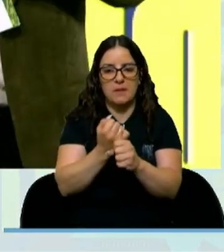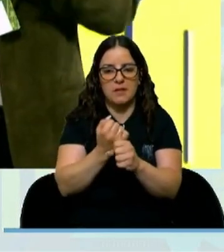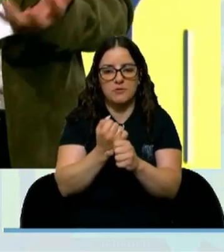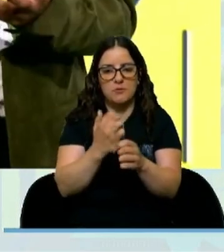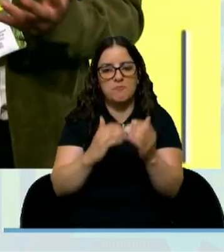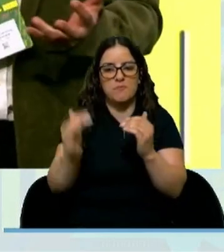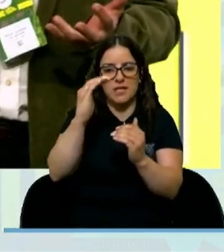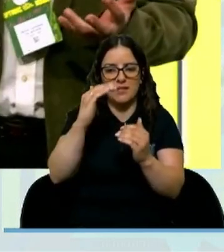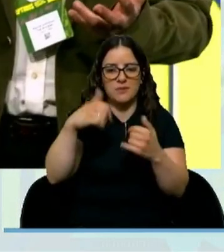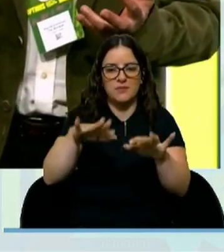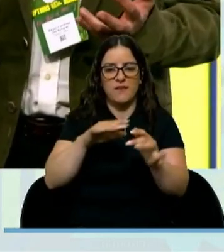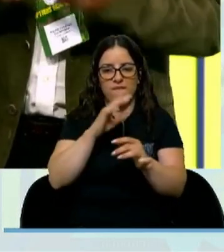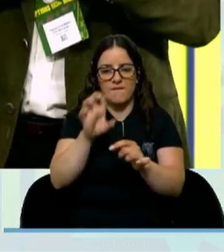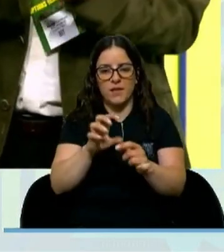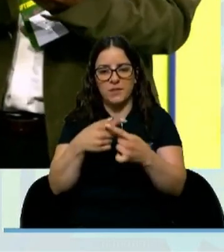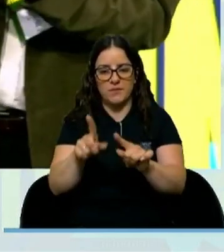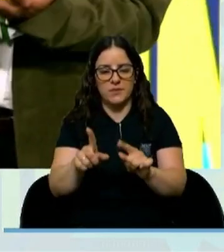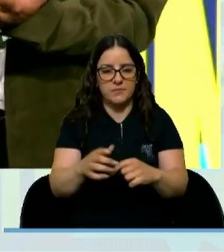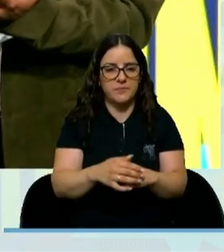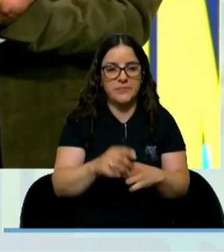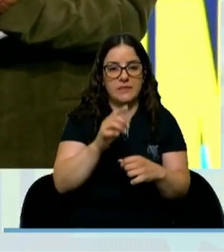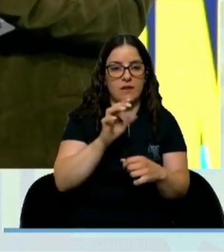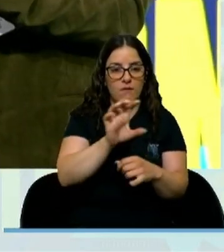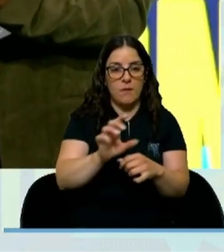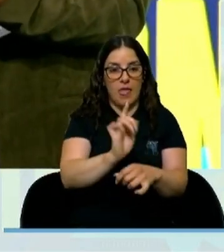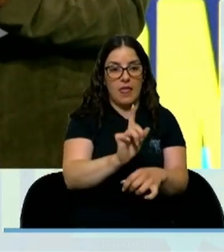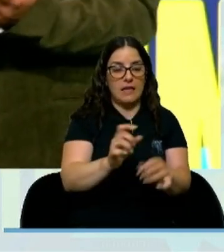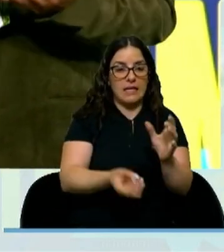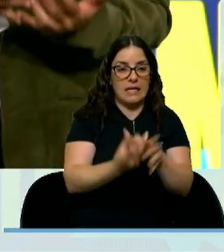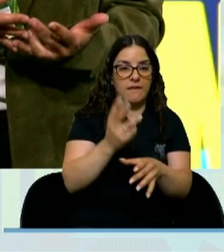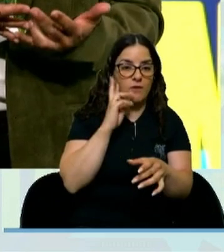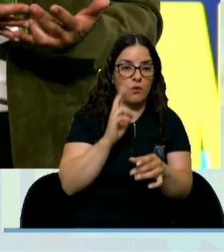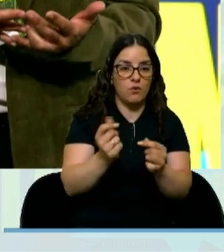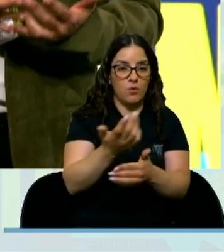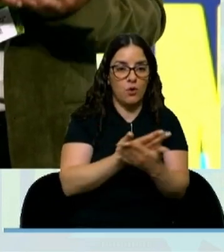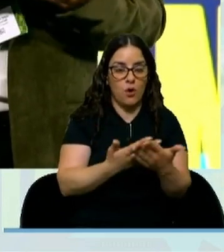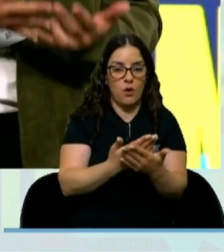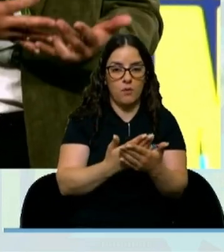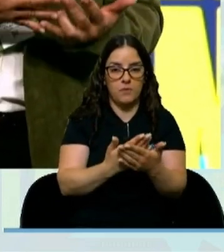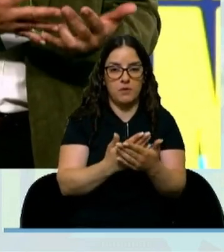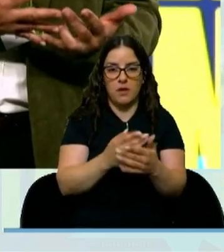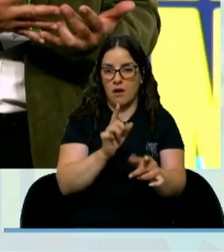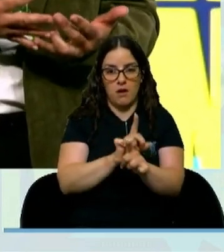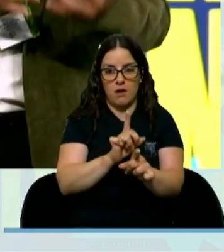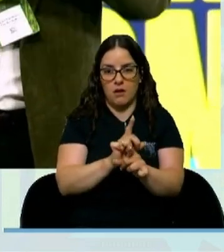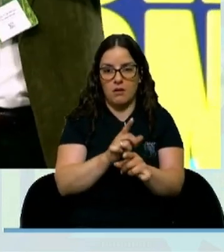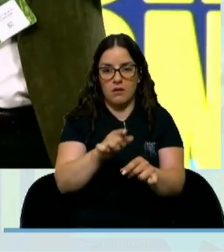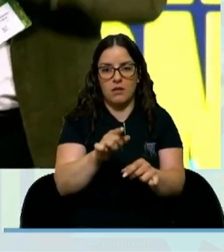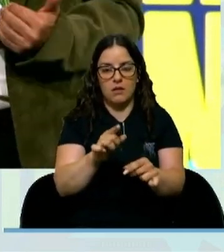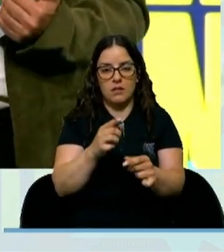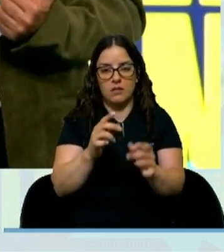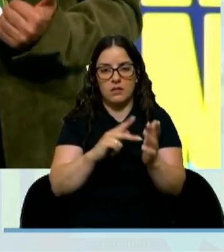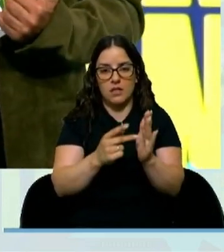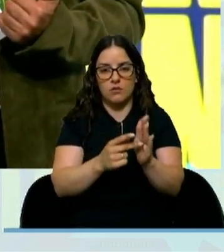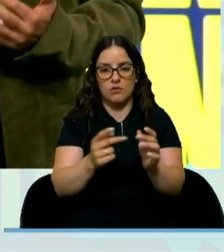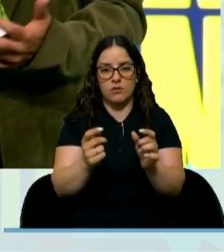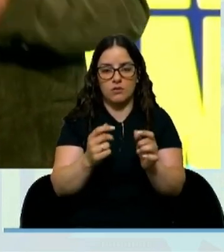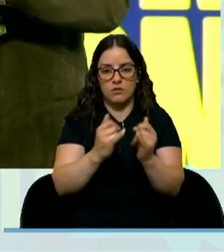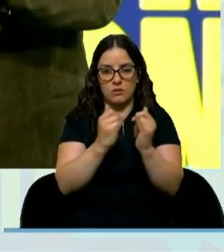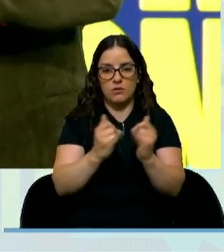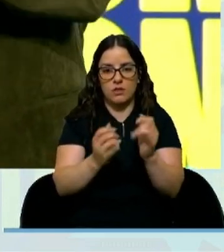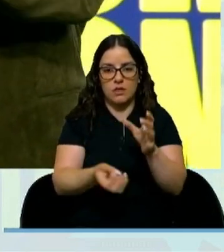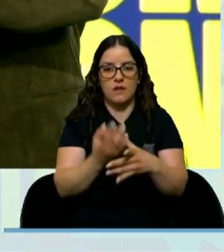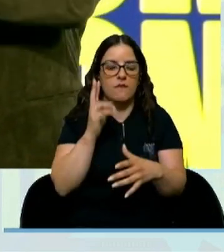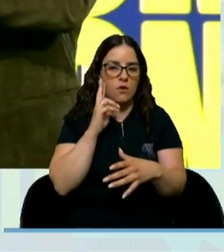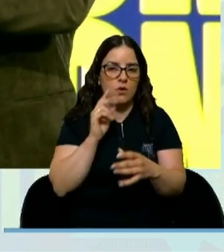E é assim que nós criamos valor económico. Exatamente da mesma maneira que a tecnologia tradicional cria valor económico porque diminui custos de transação e